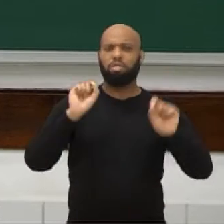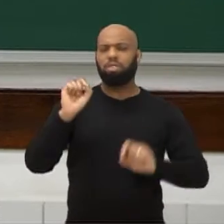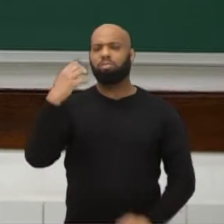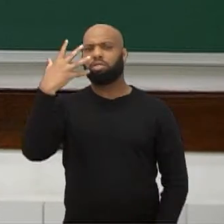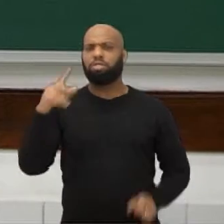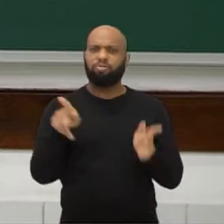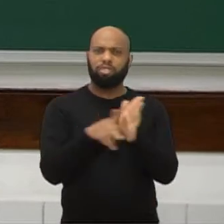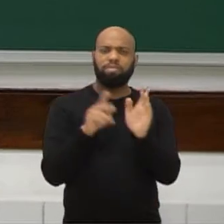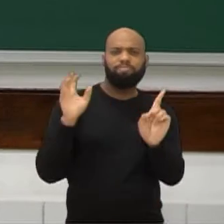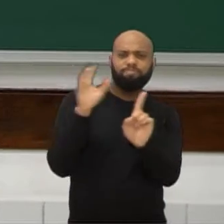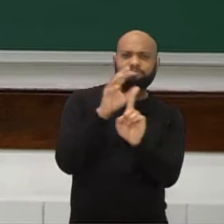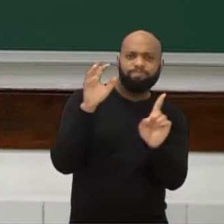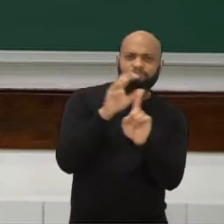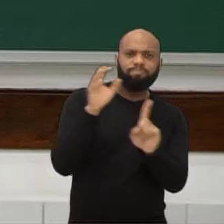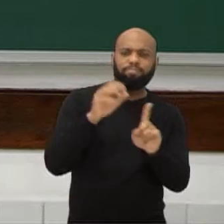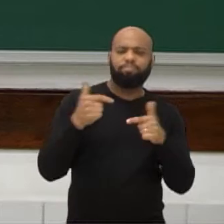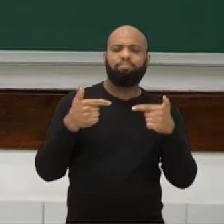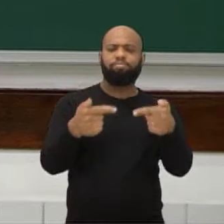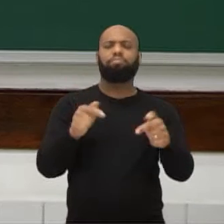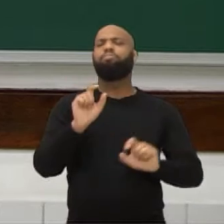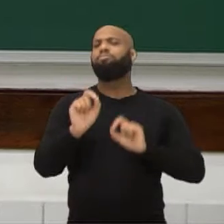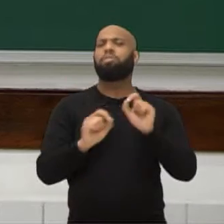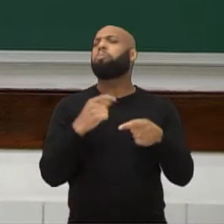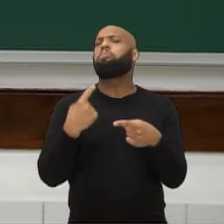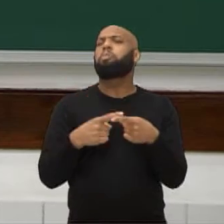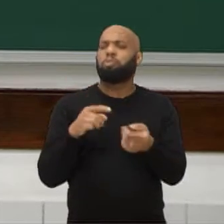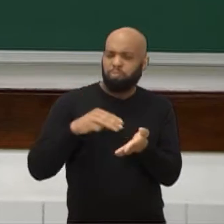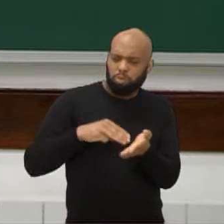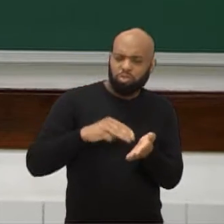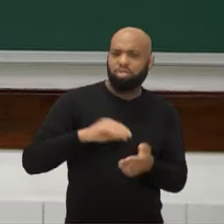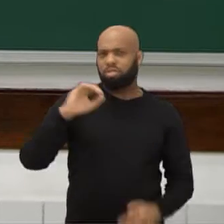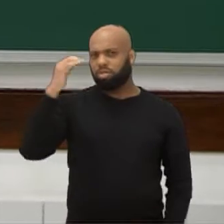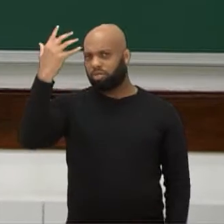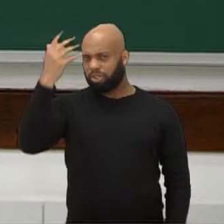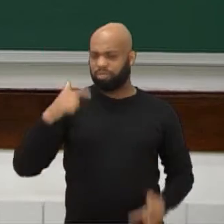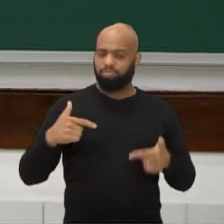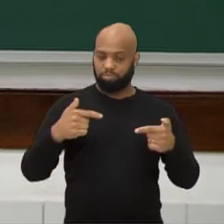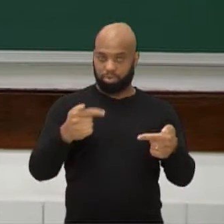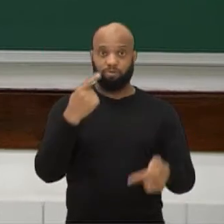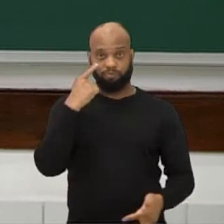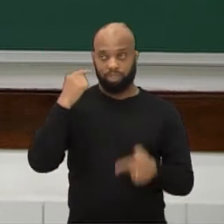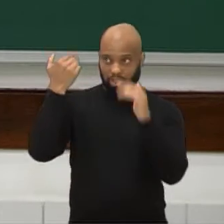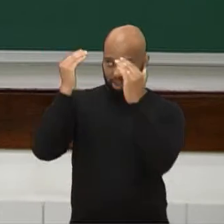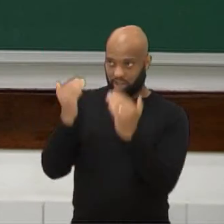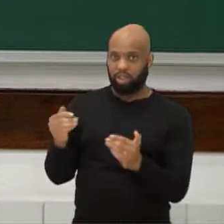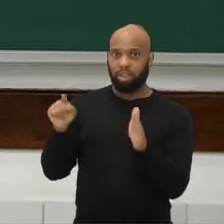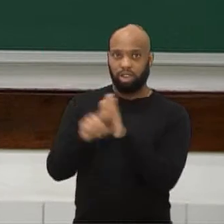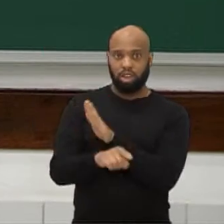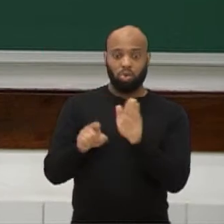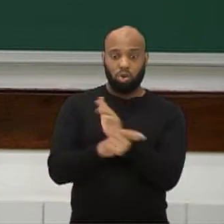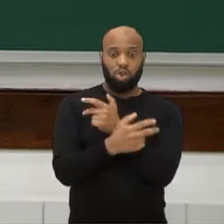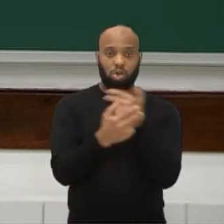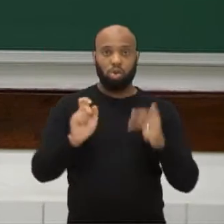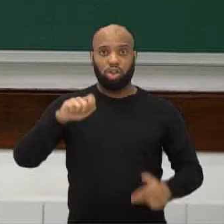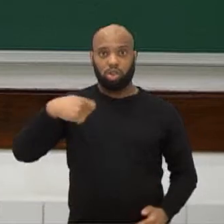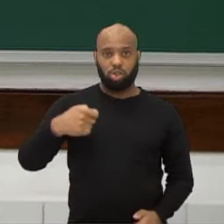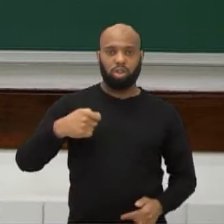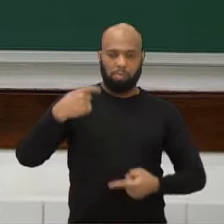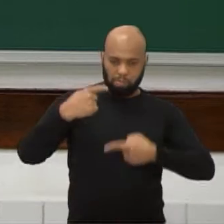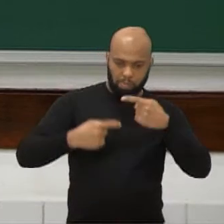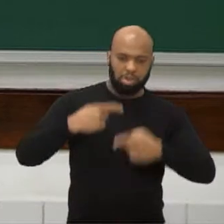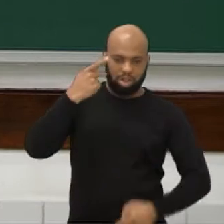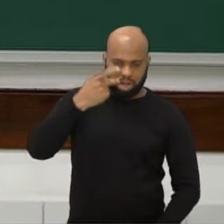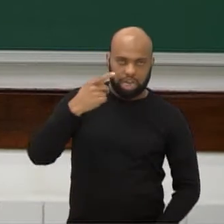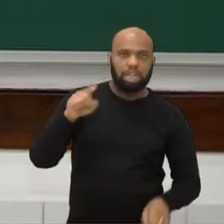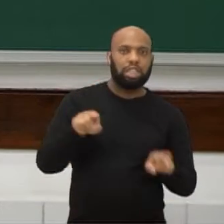no trabalho, na dificuldade que é uma guerra. Por que essa guerra aconteceu? Vamos analisar as questões políticas, que tem a ver com o governo,